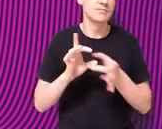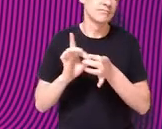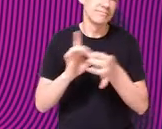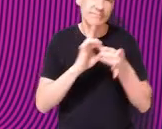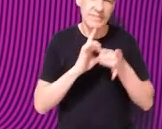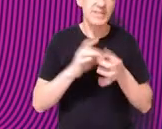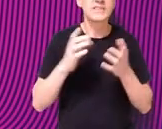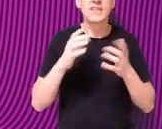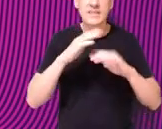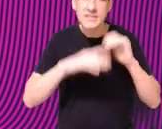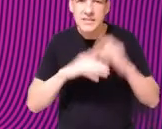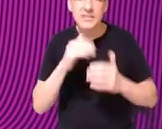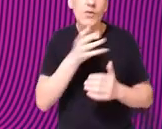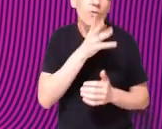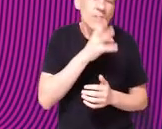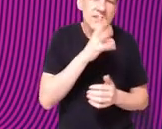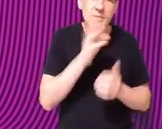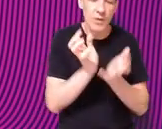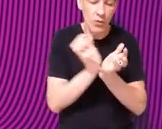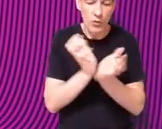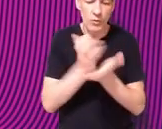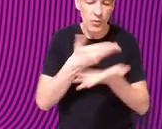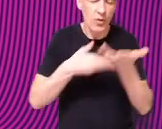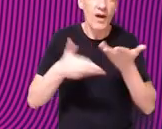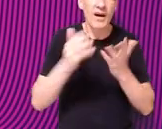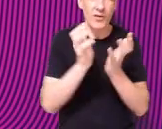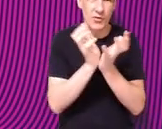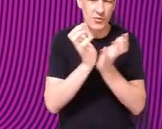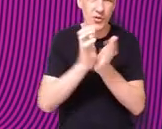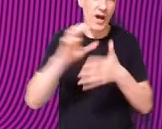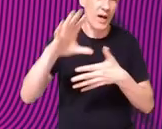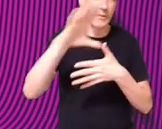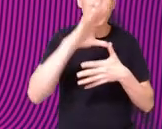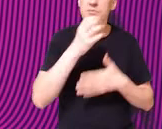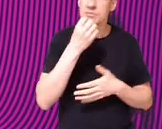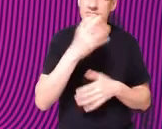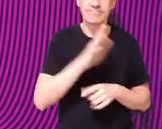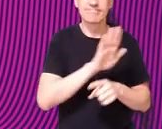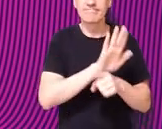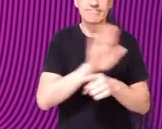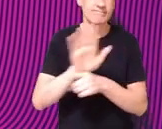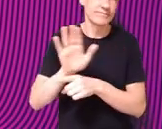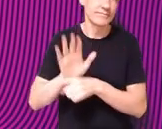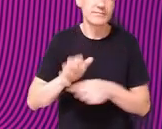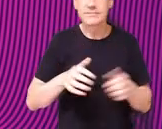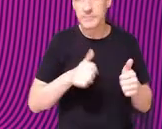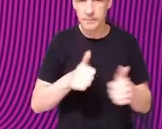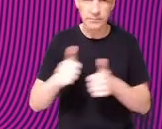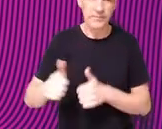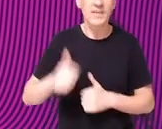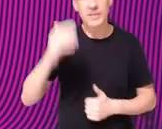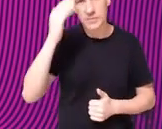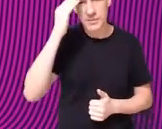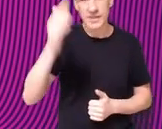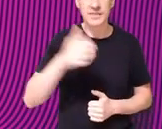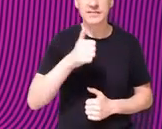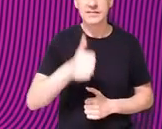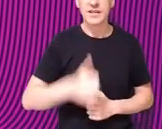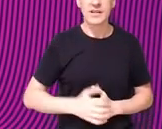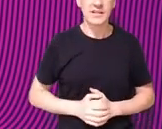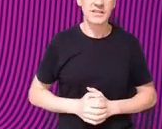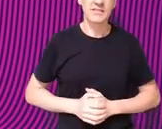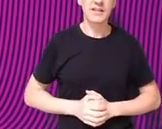nossas lideranças no Grupo Américas, para que a gente possa dar aos pacientes os melhores resultados. Muito obrigado, pessoal.